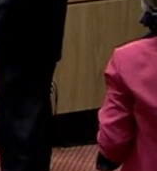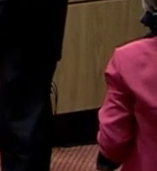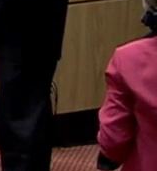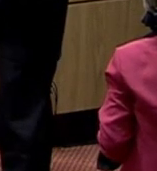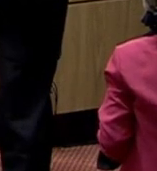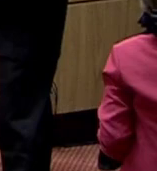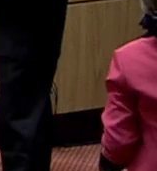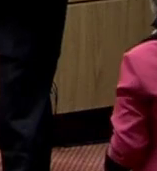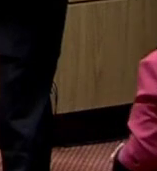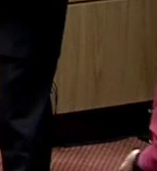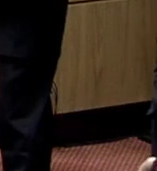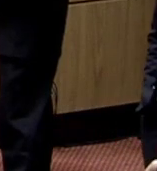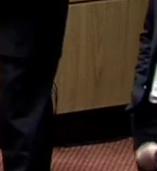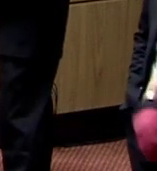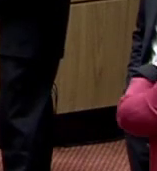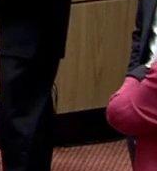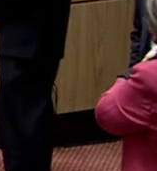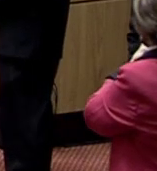E